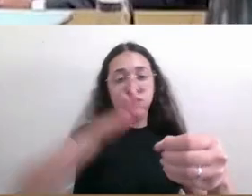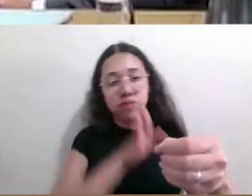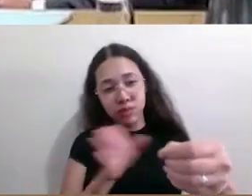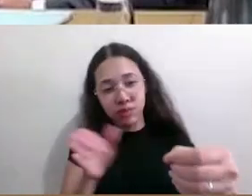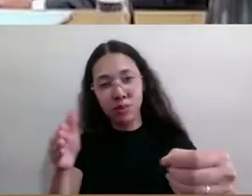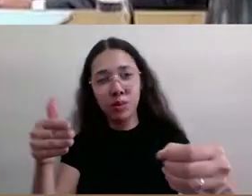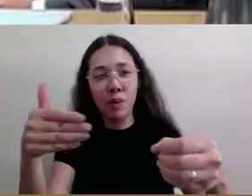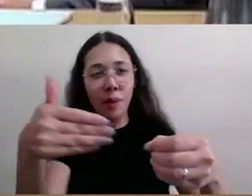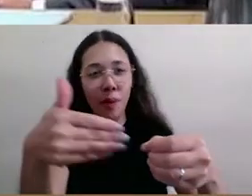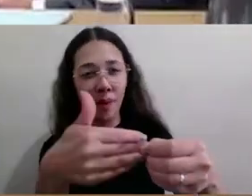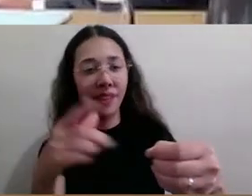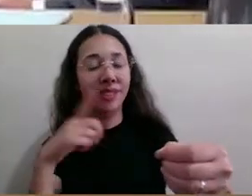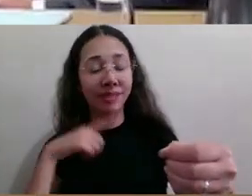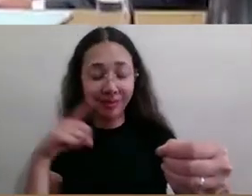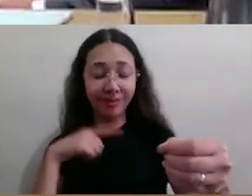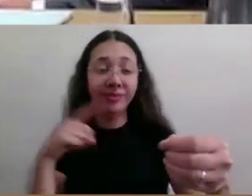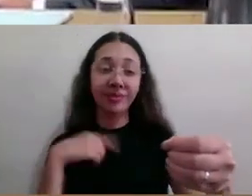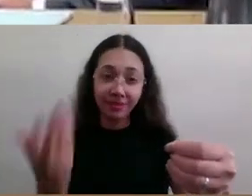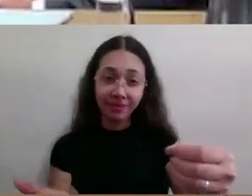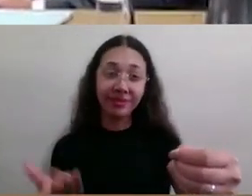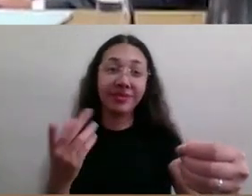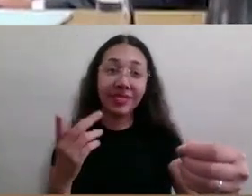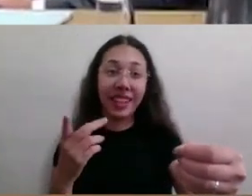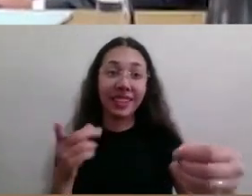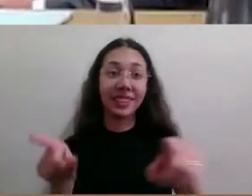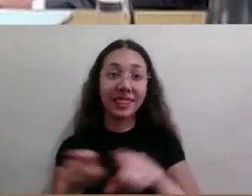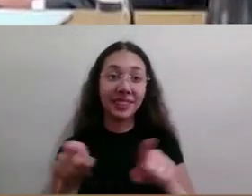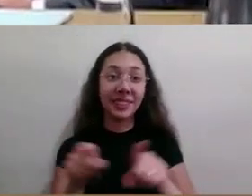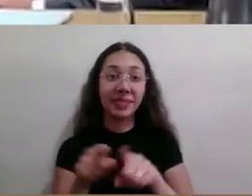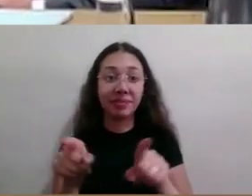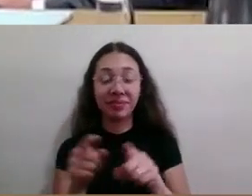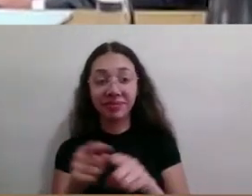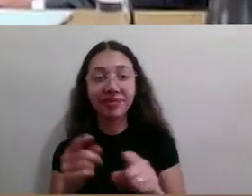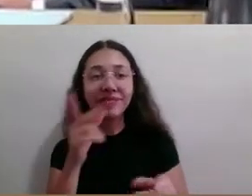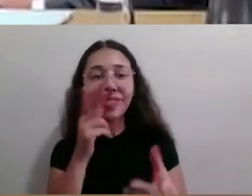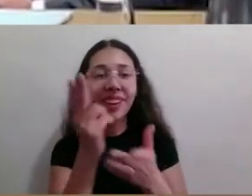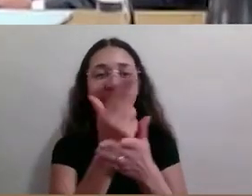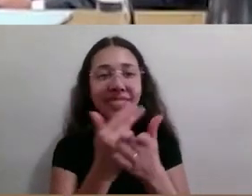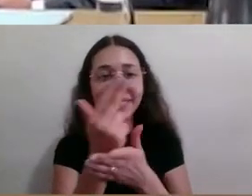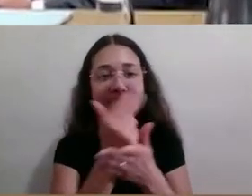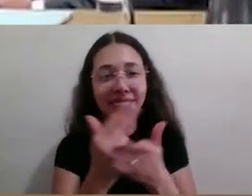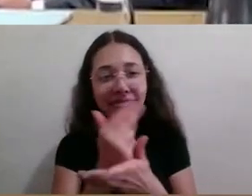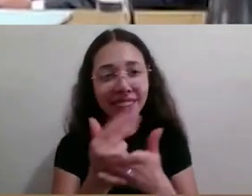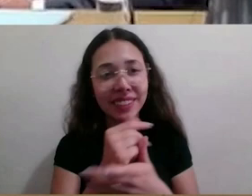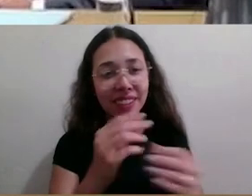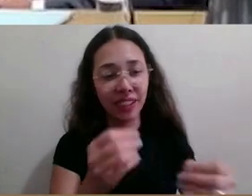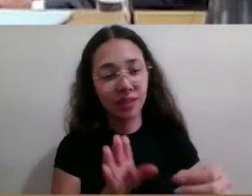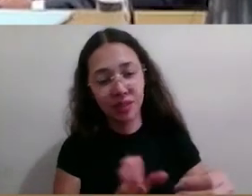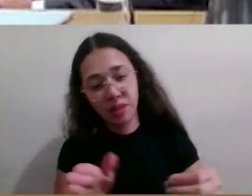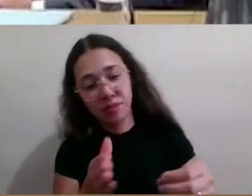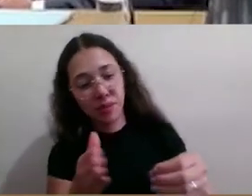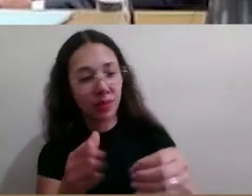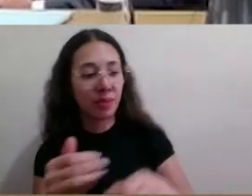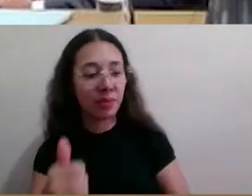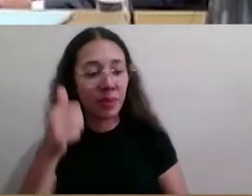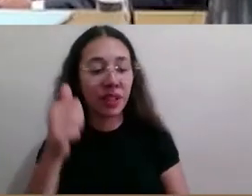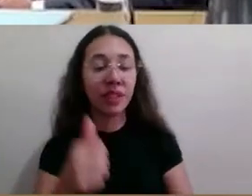colocar ela do outro lado, ela está mais perto aqui, mas é melhor que ela venha para cá do que ela dê essa volta. Essas coisas